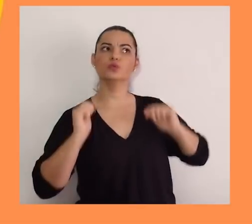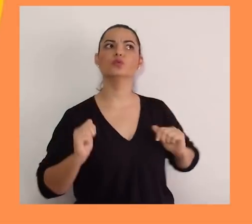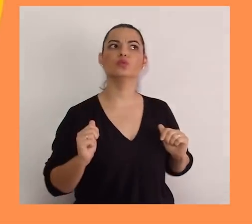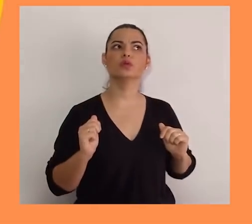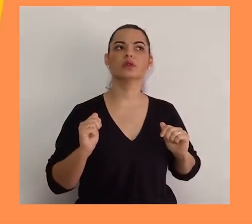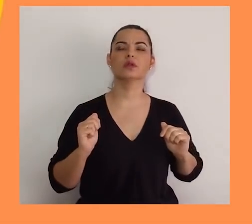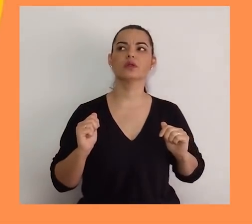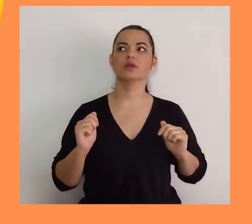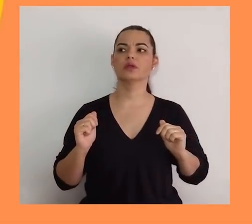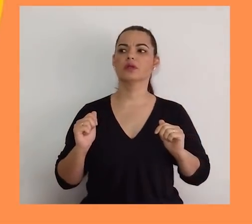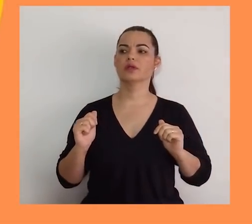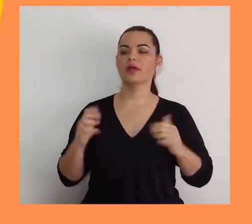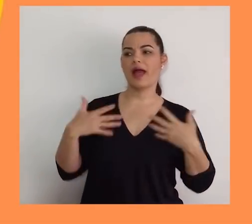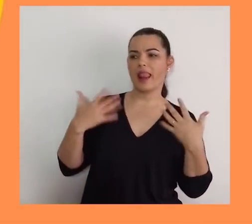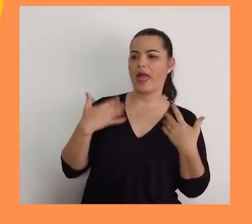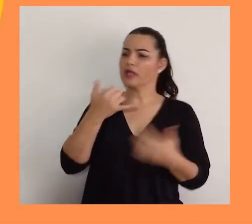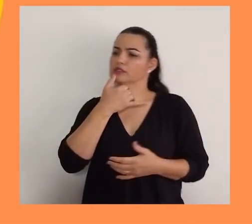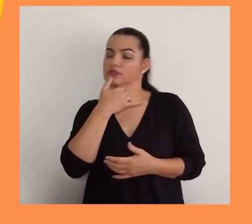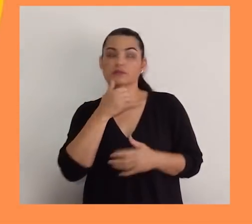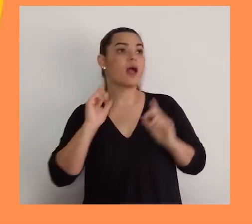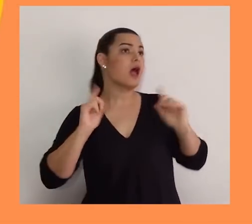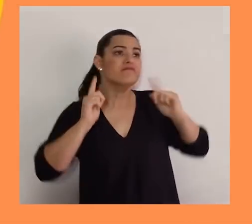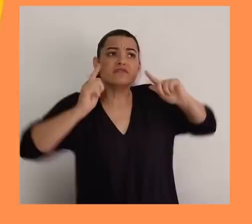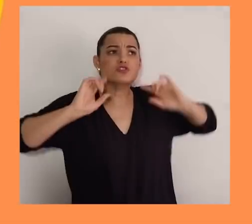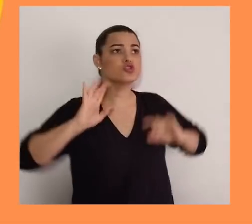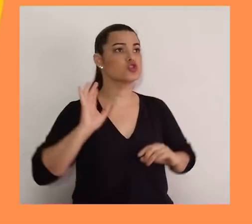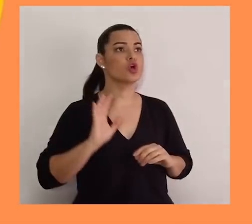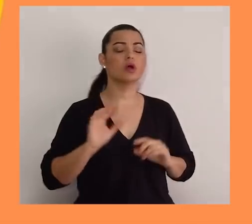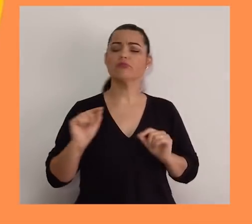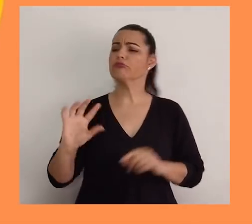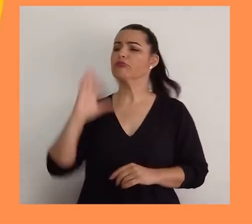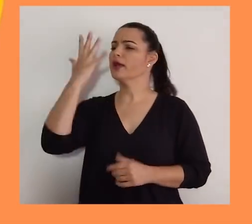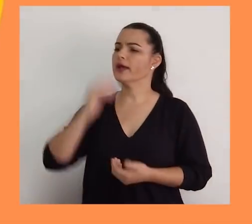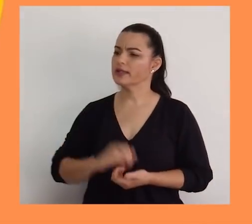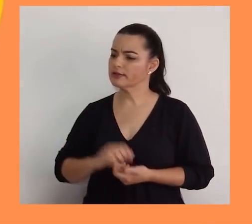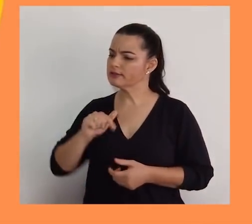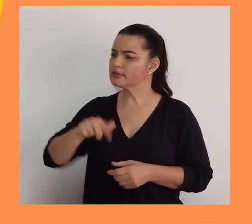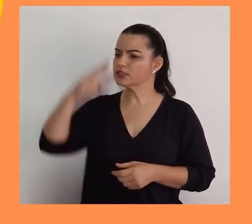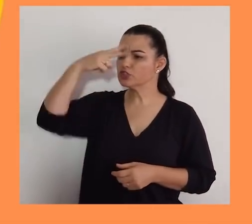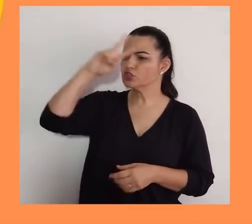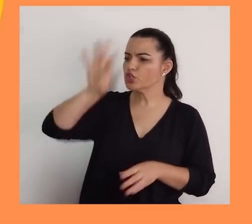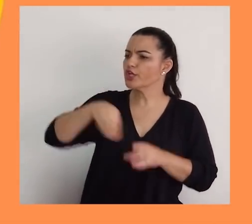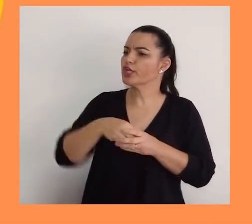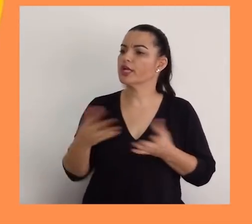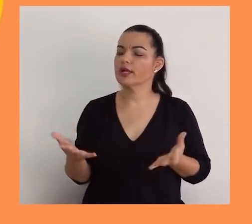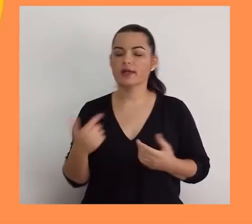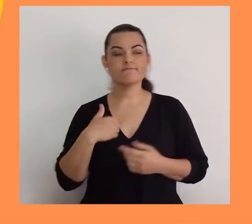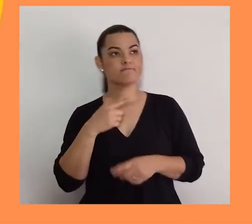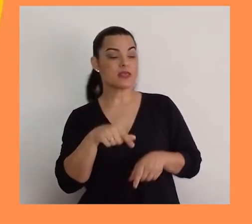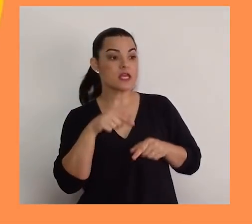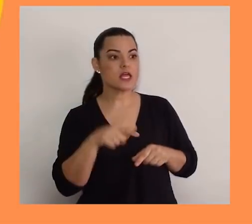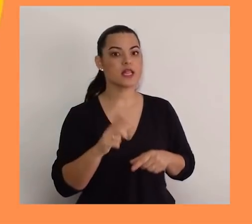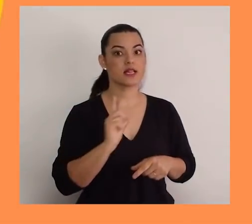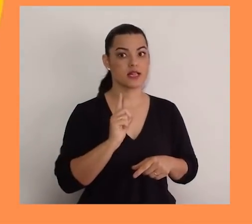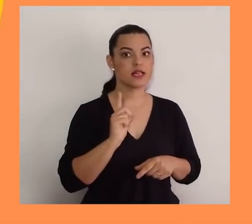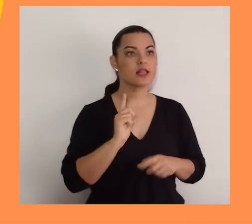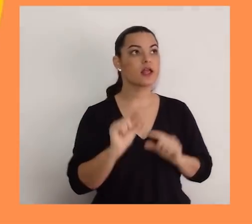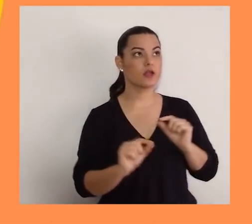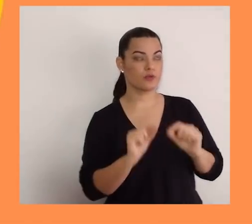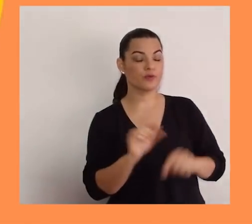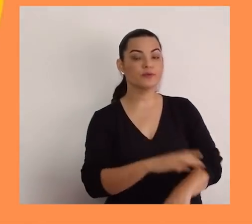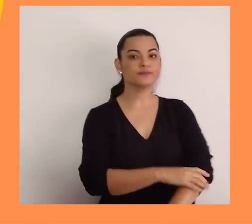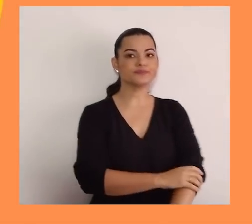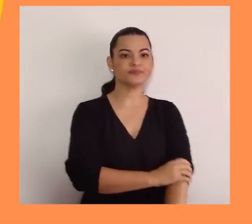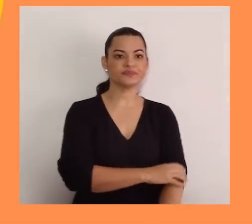dentro. Branco. Isso, a gente come geralmente em salada. E sobre o que você acha que é essa história, o